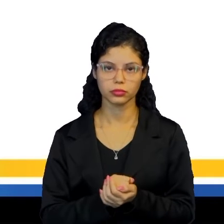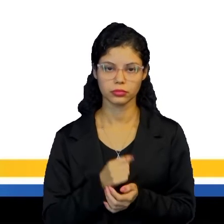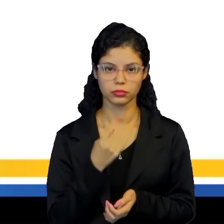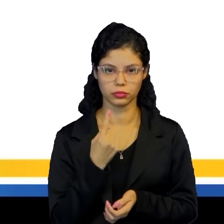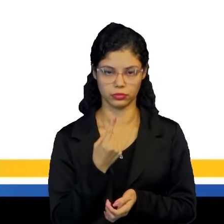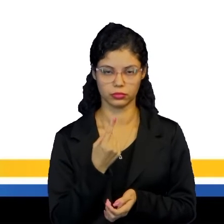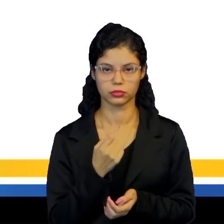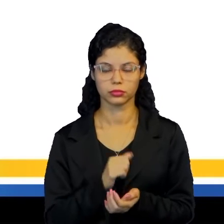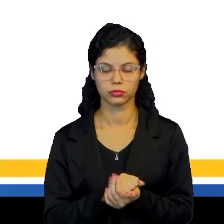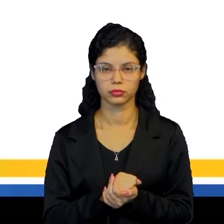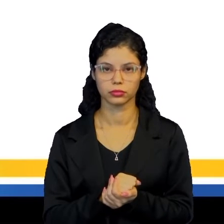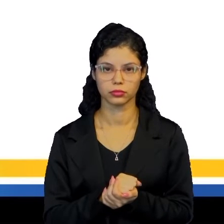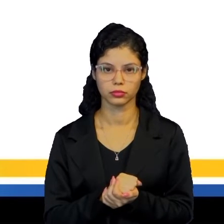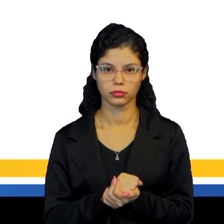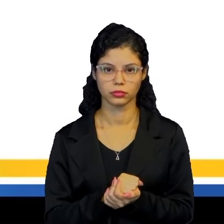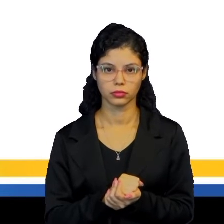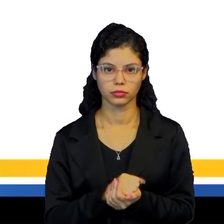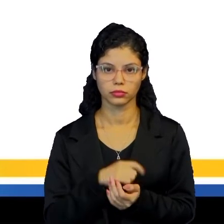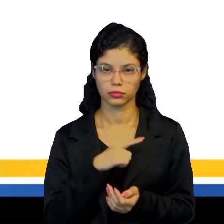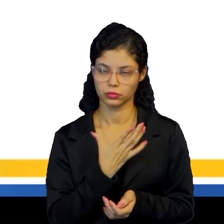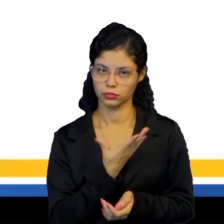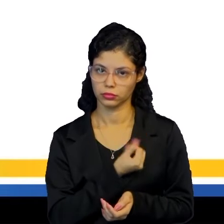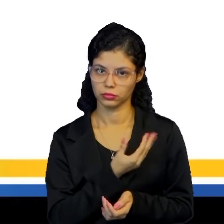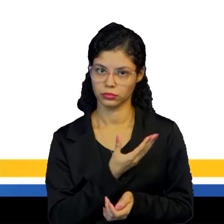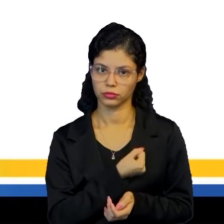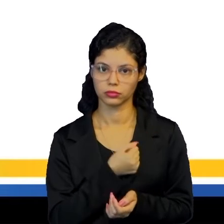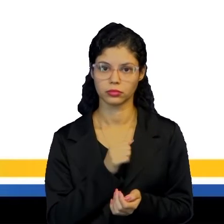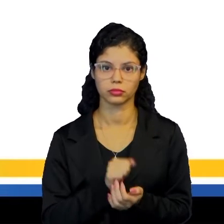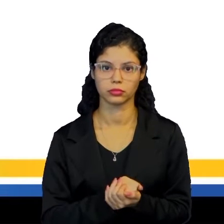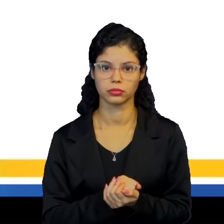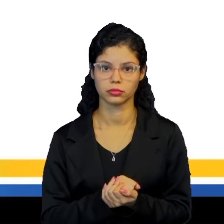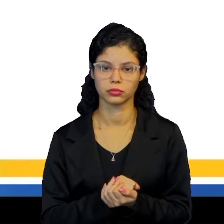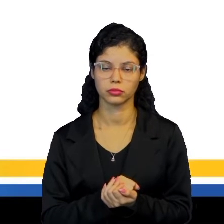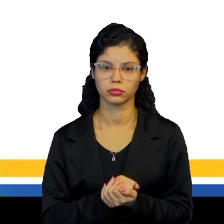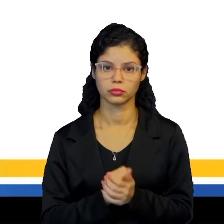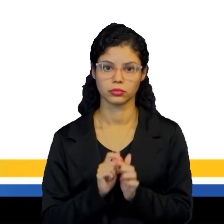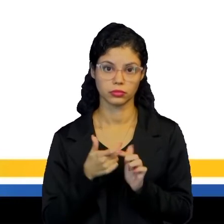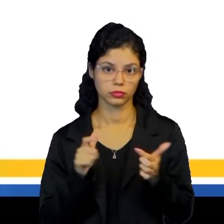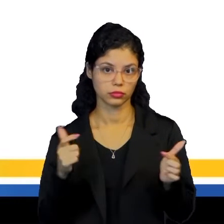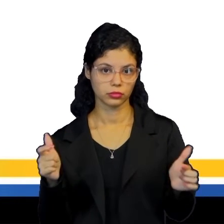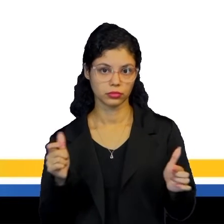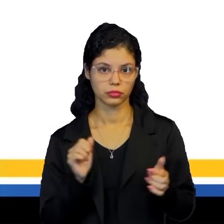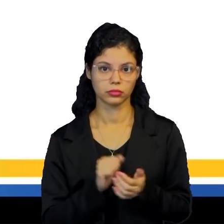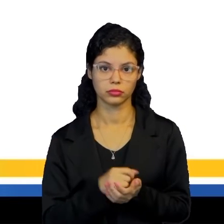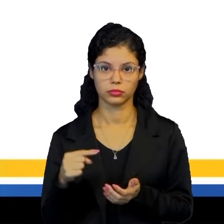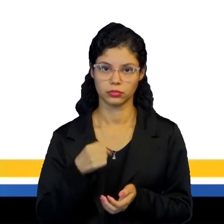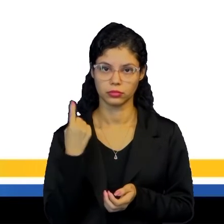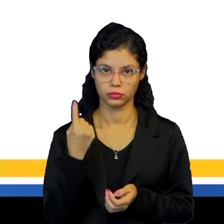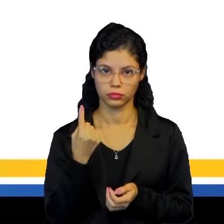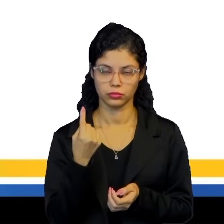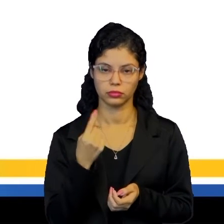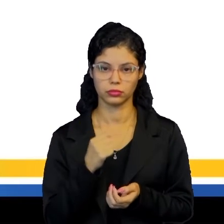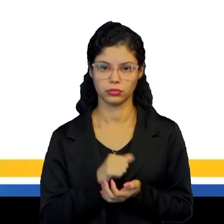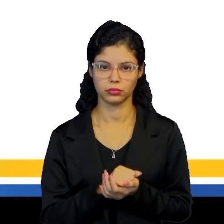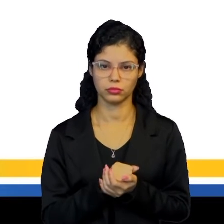vezes, tá? Essa numeração bem grande que tem aí, menos